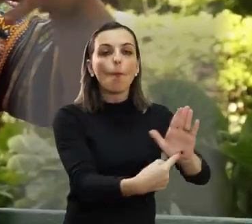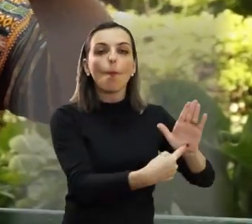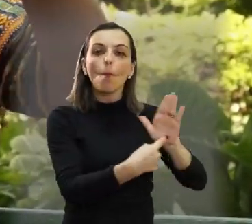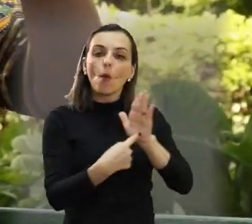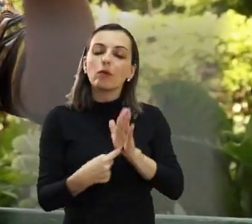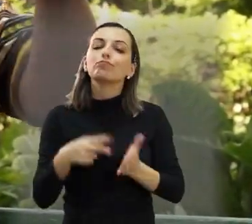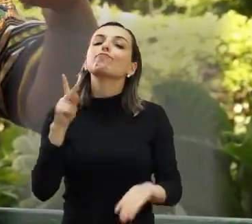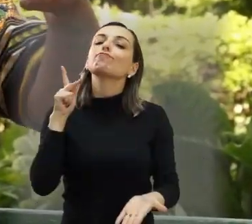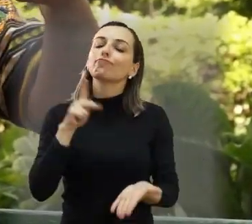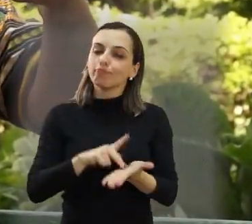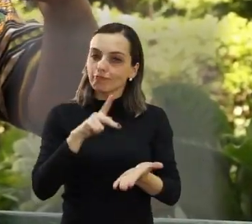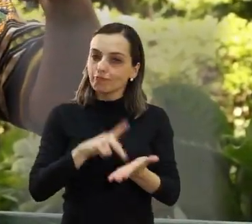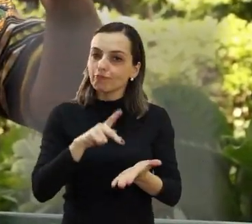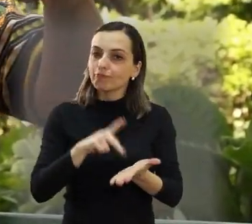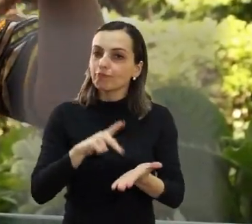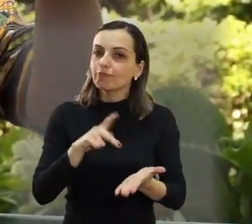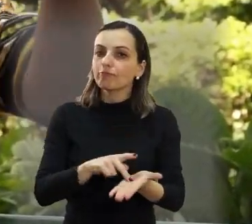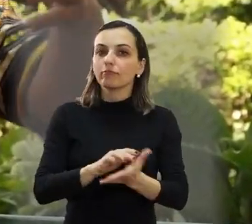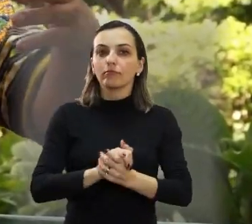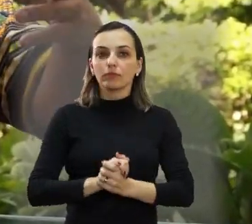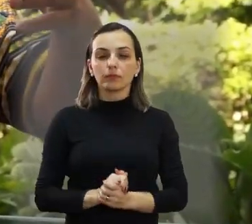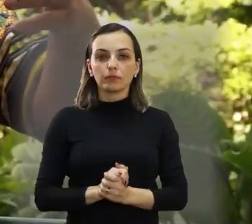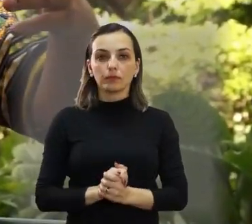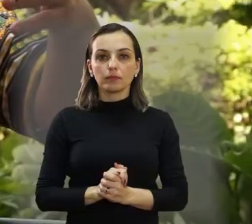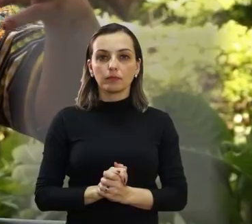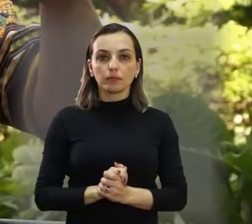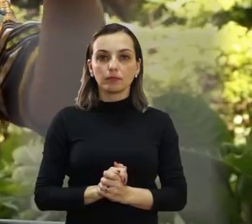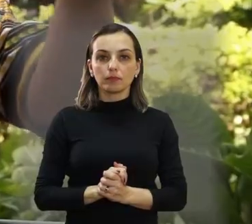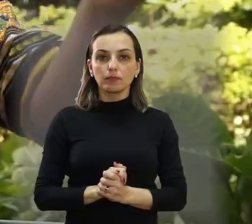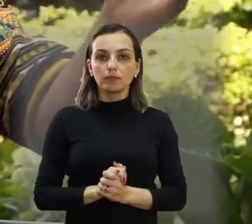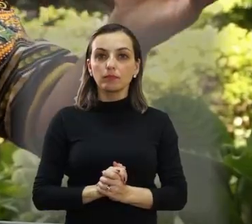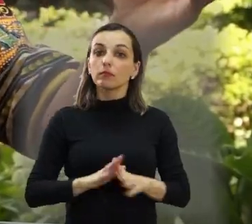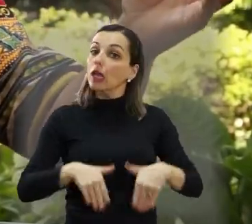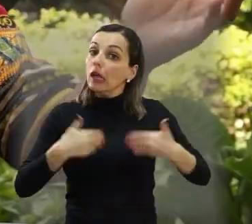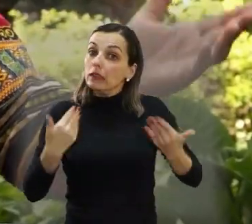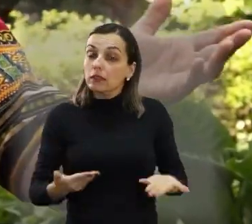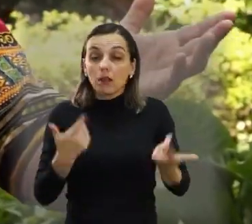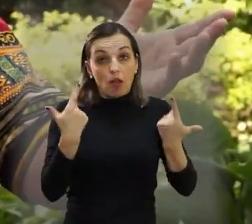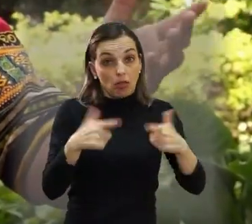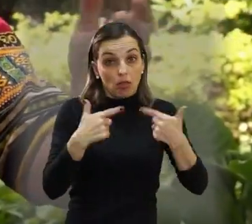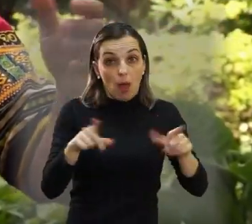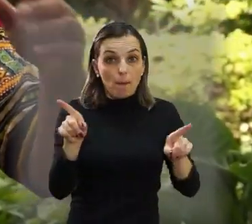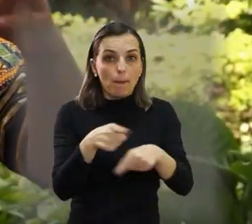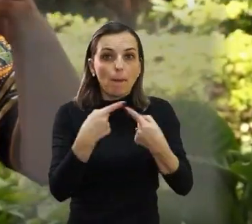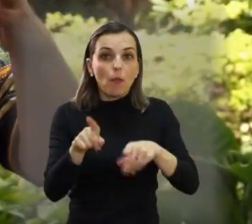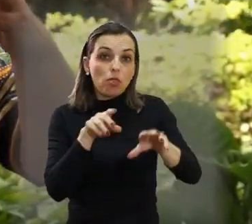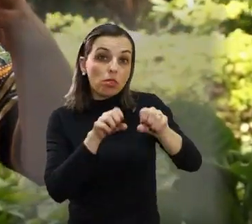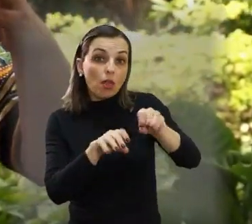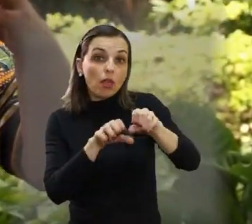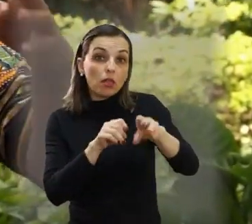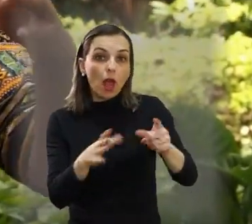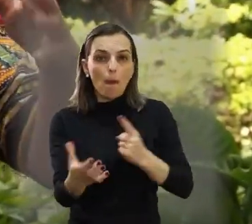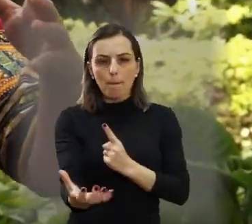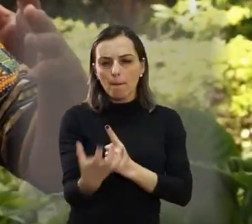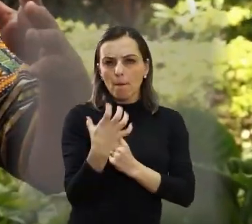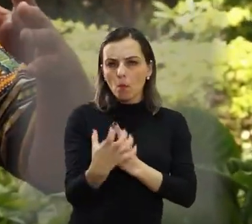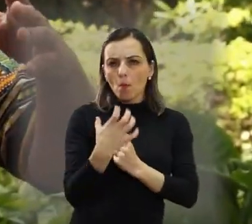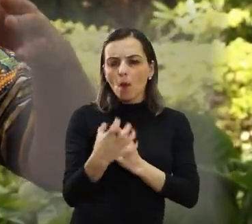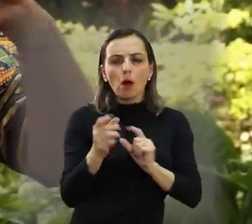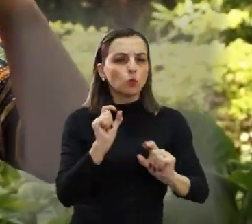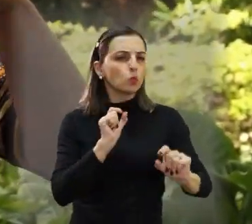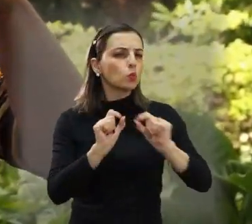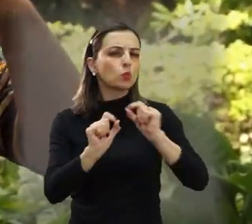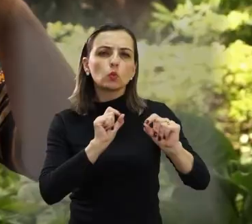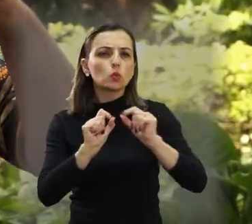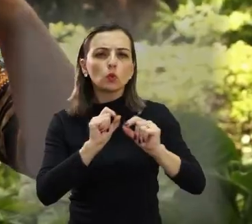vivida, e que a gente possa, de alguma forma, poder dar algum exemplo a esses alunos. Então eu acredito